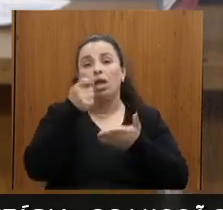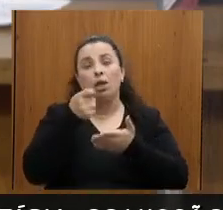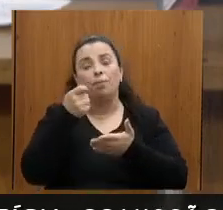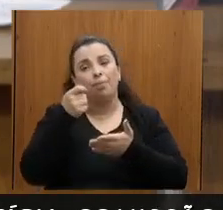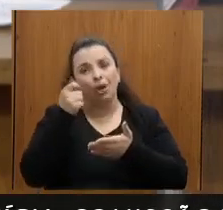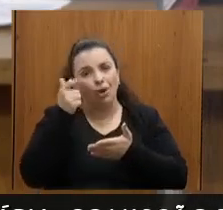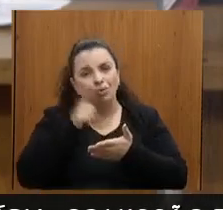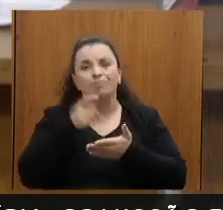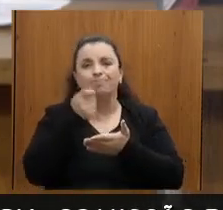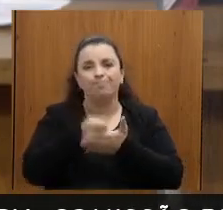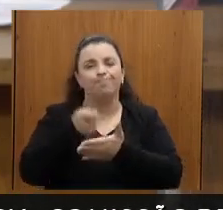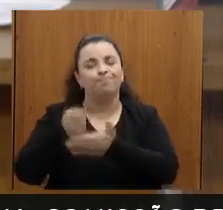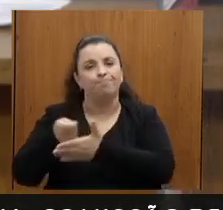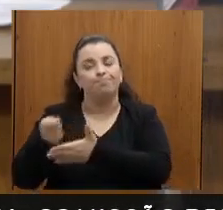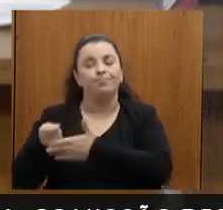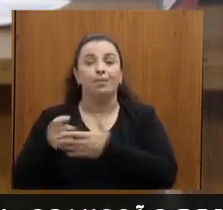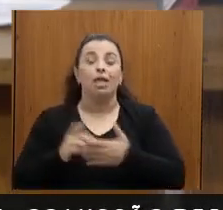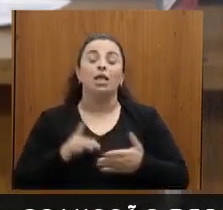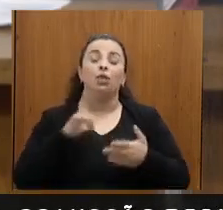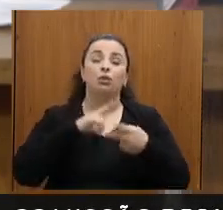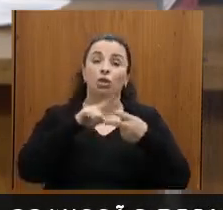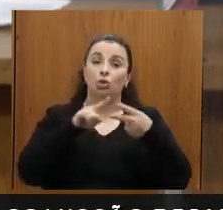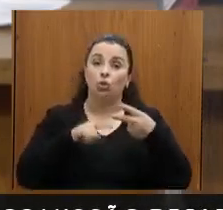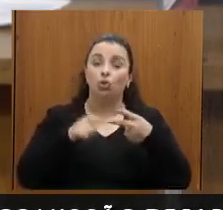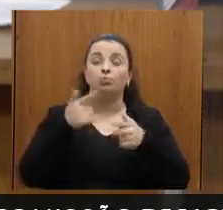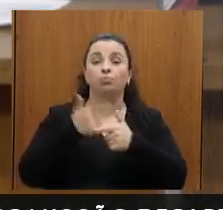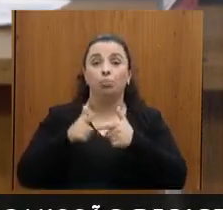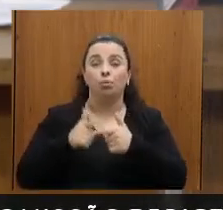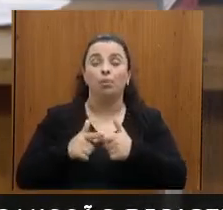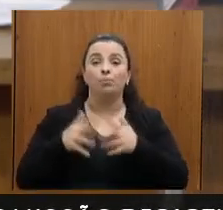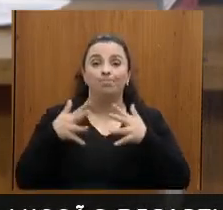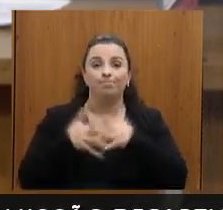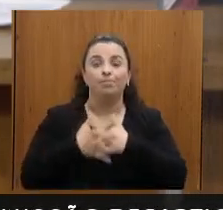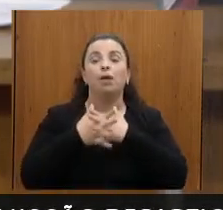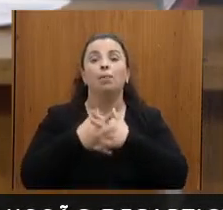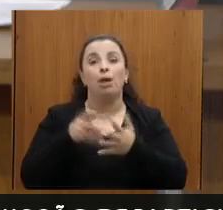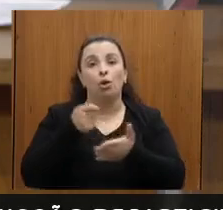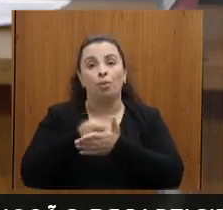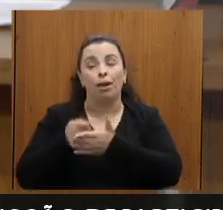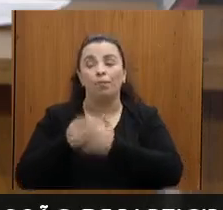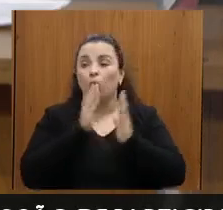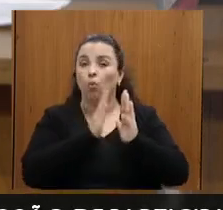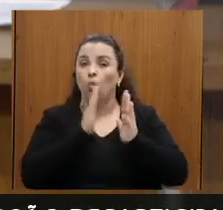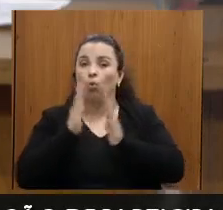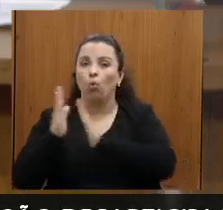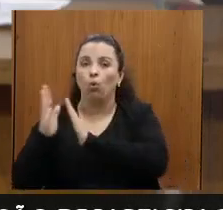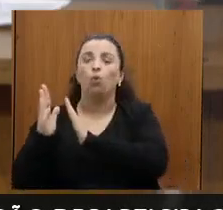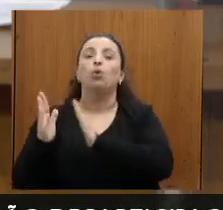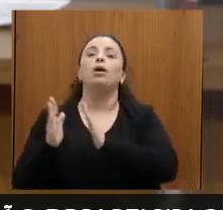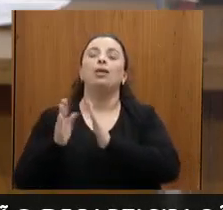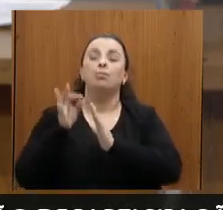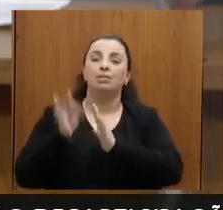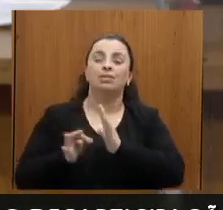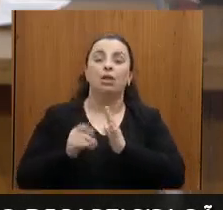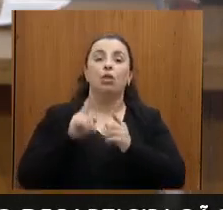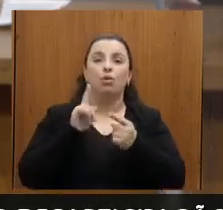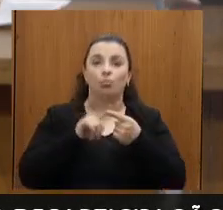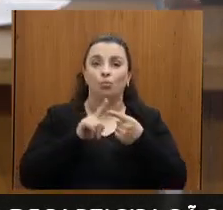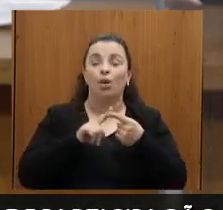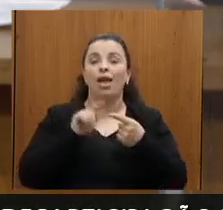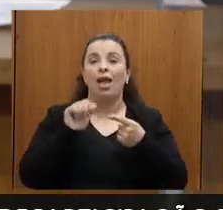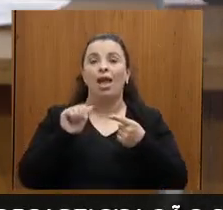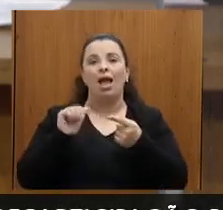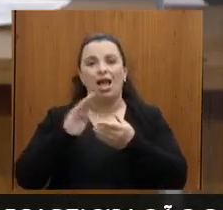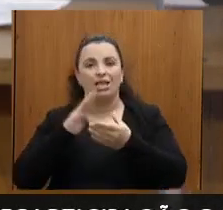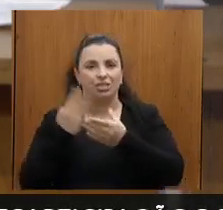interferem, que dificultam o nosso planejamento de ter um cronograma exato, são as ações judiciais, que é uma